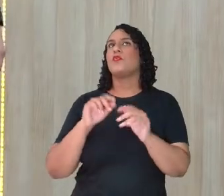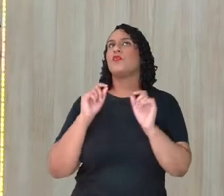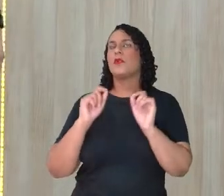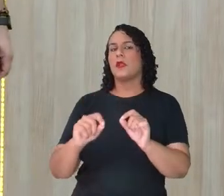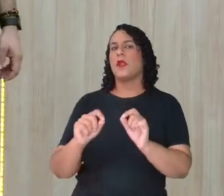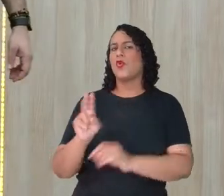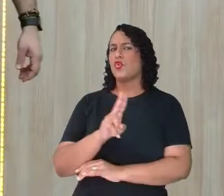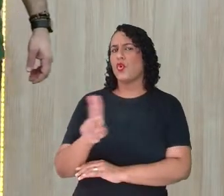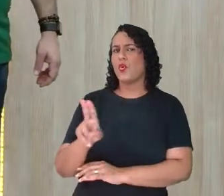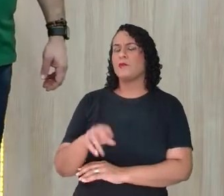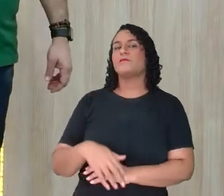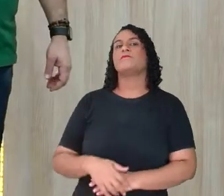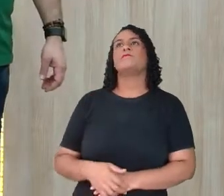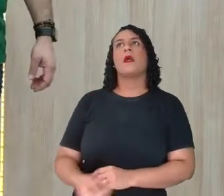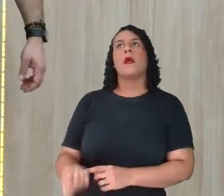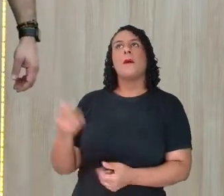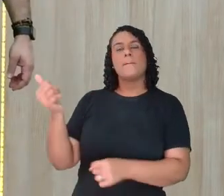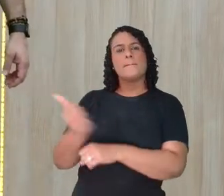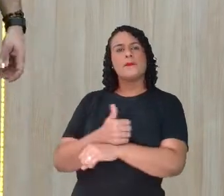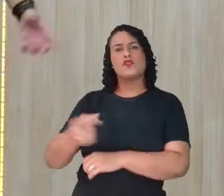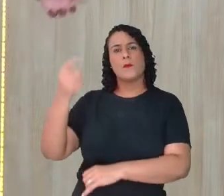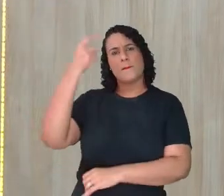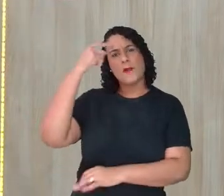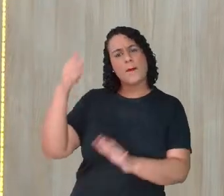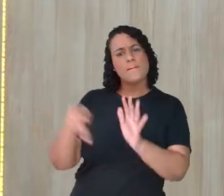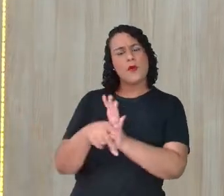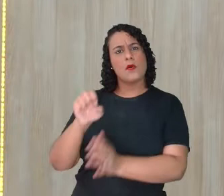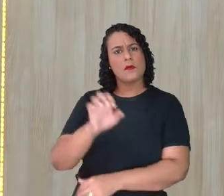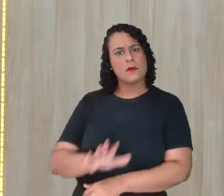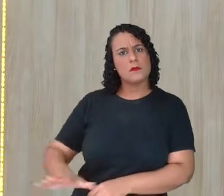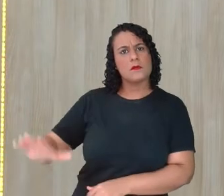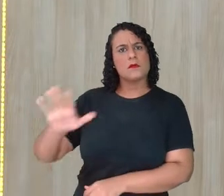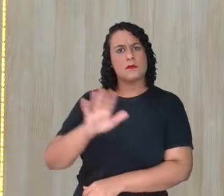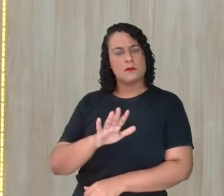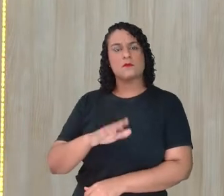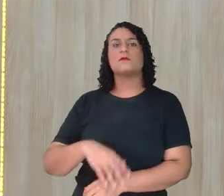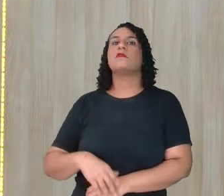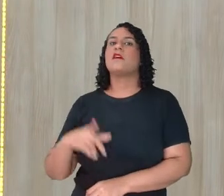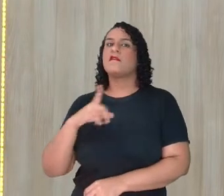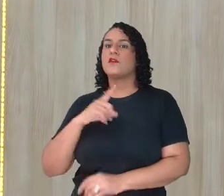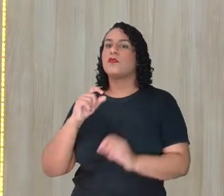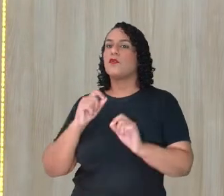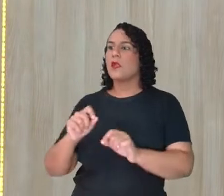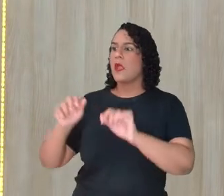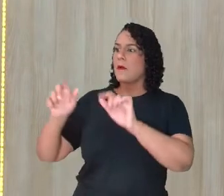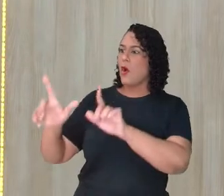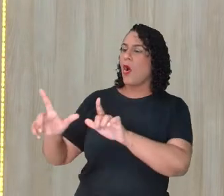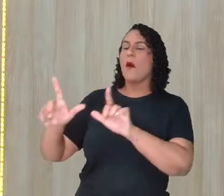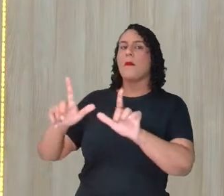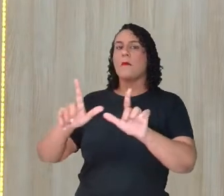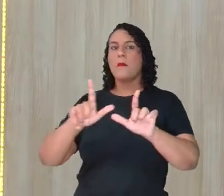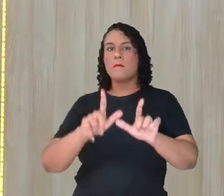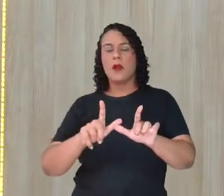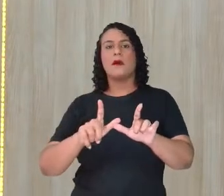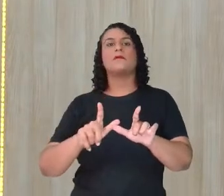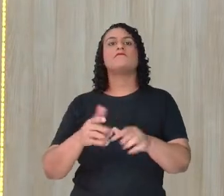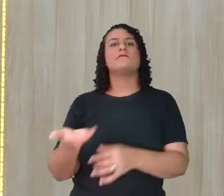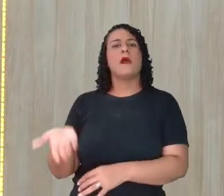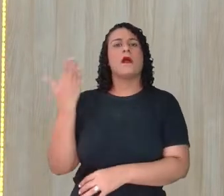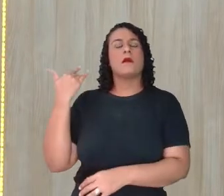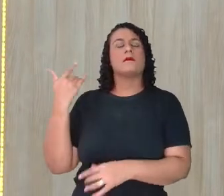pensadores, artistas, né, da Europa, eles vão resgatar obras da chamada antiguidade clássica, ou seja,